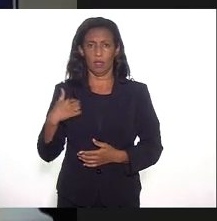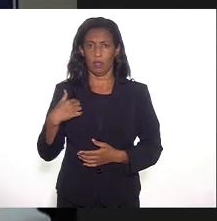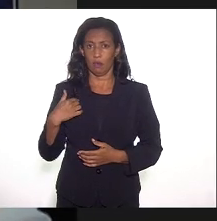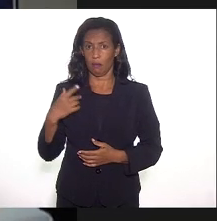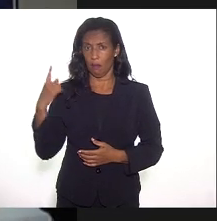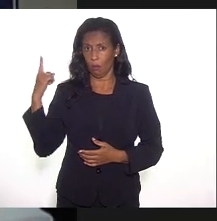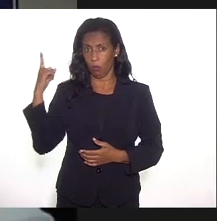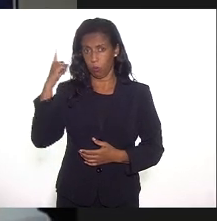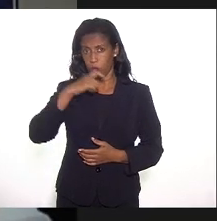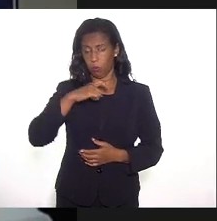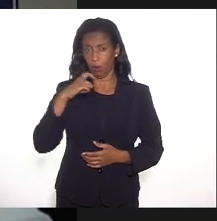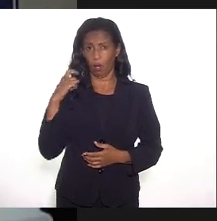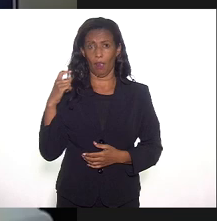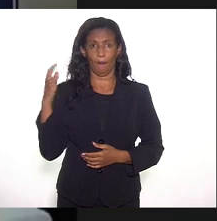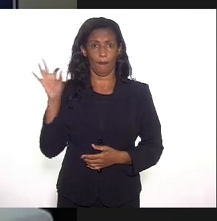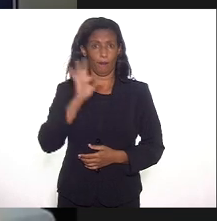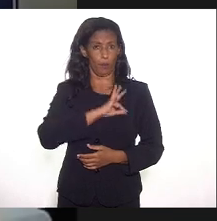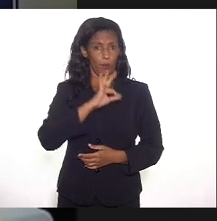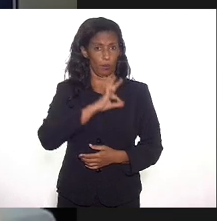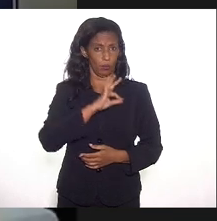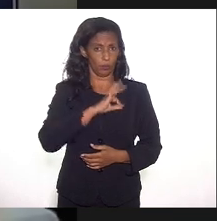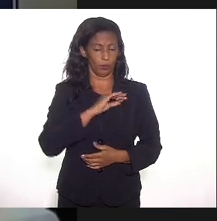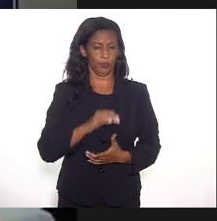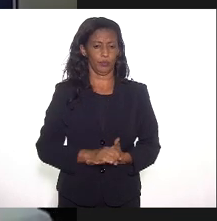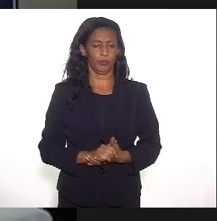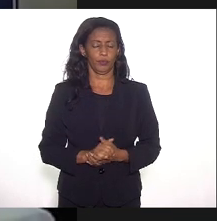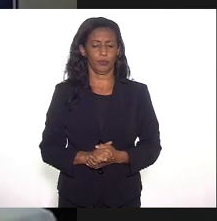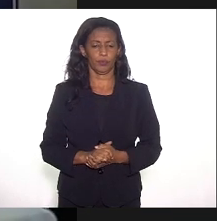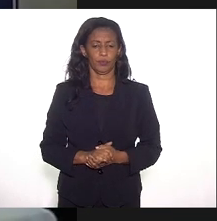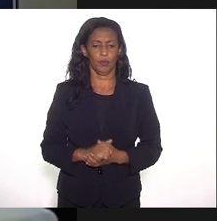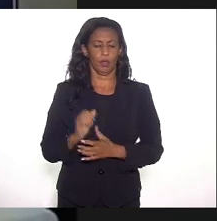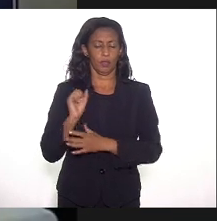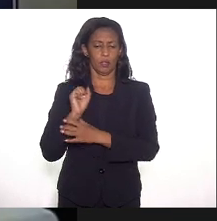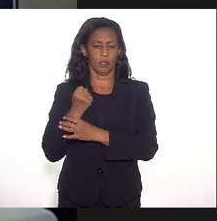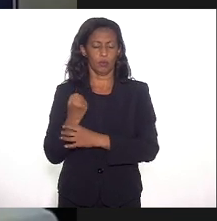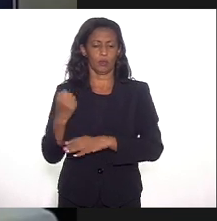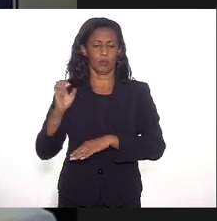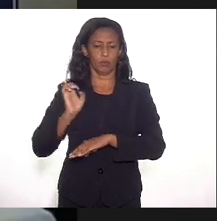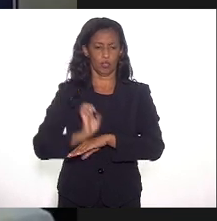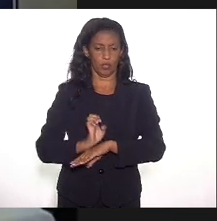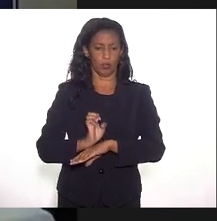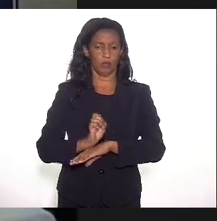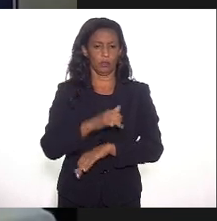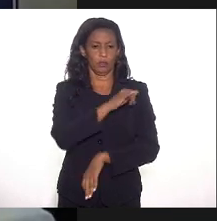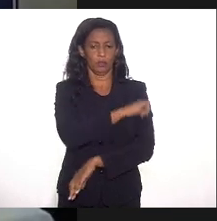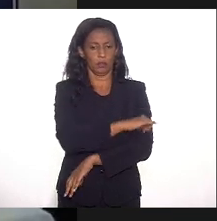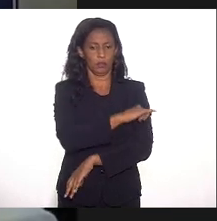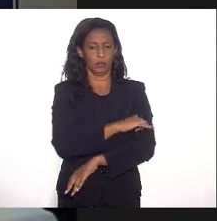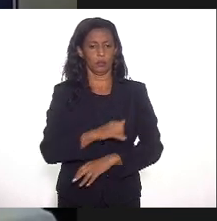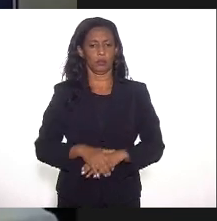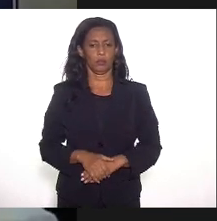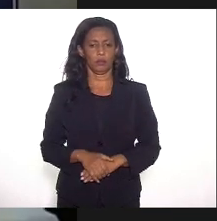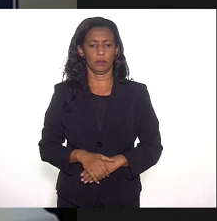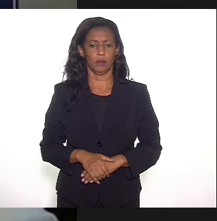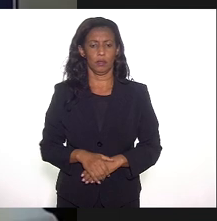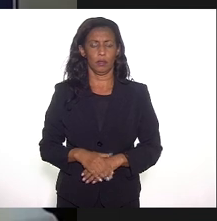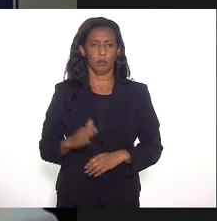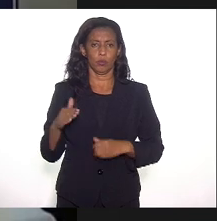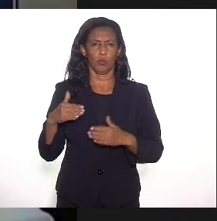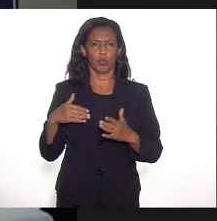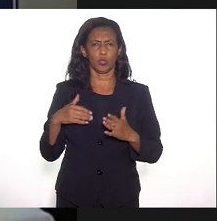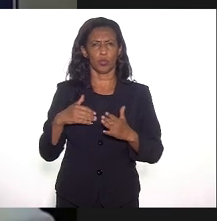gravíssima. A polícia, os órgãos de segurança do Estado do Rio de Janeiro apontou